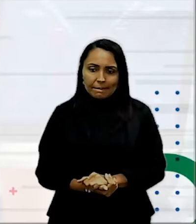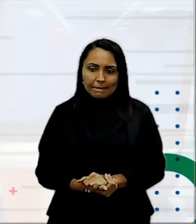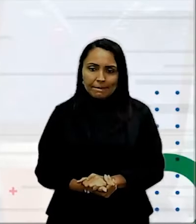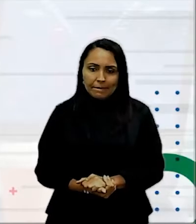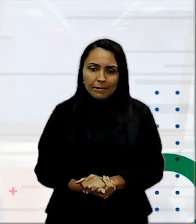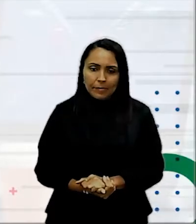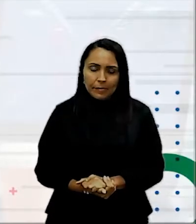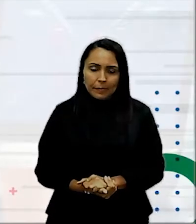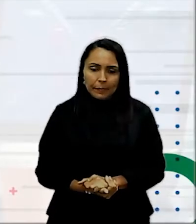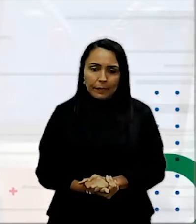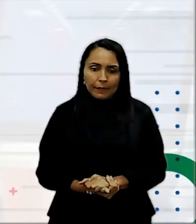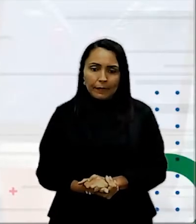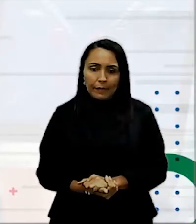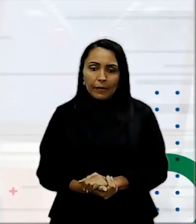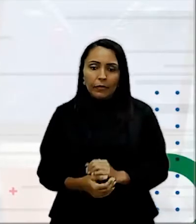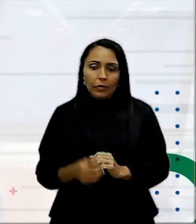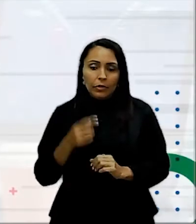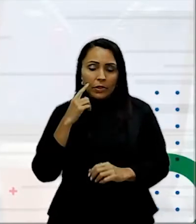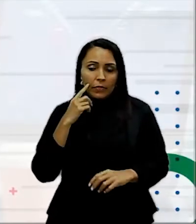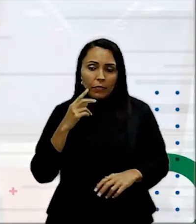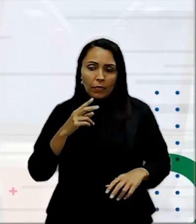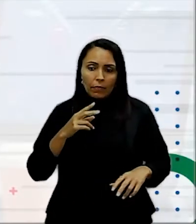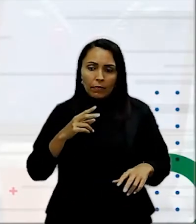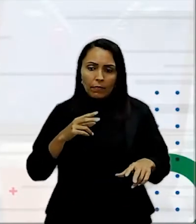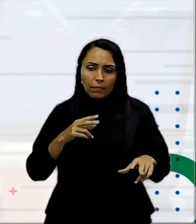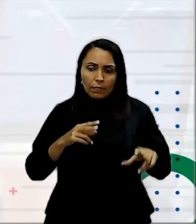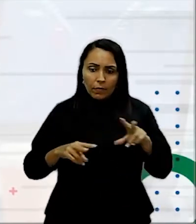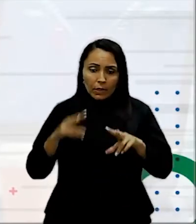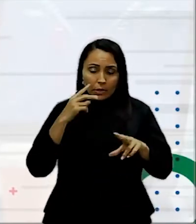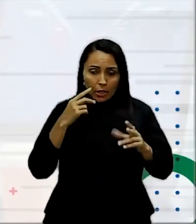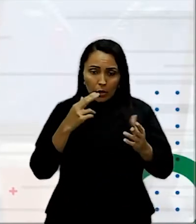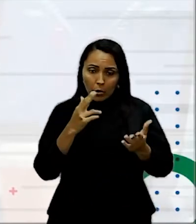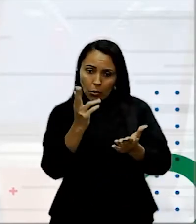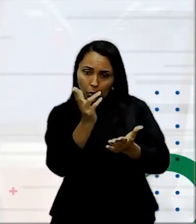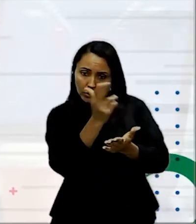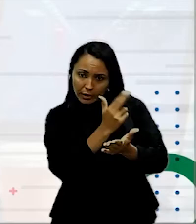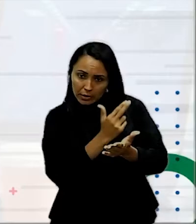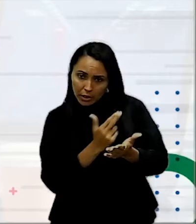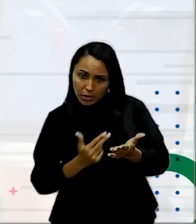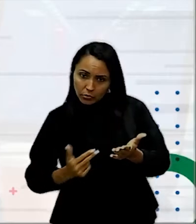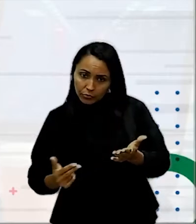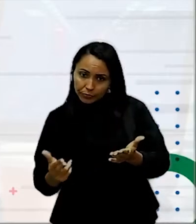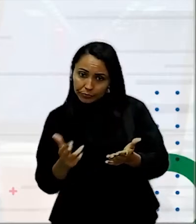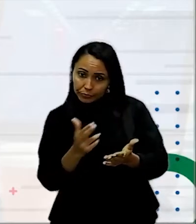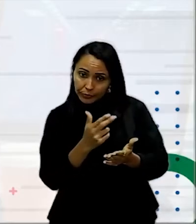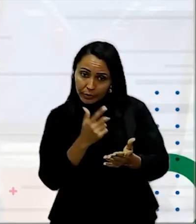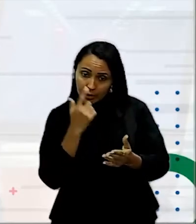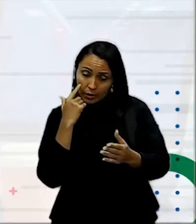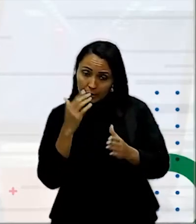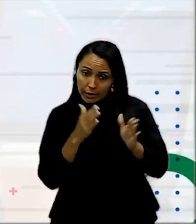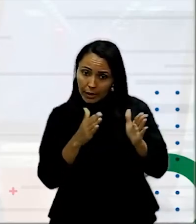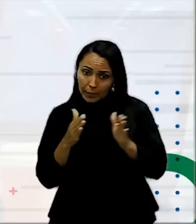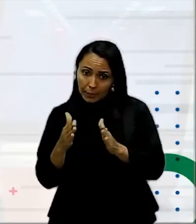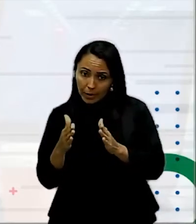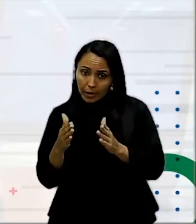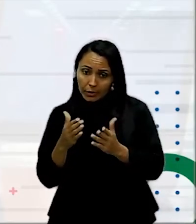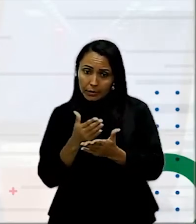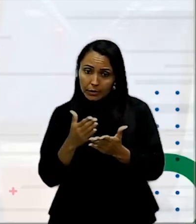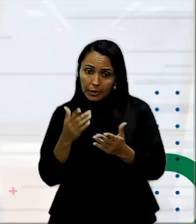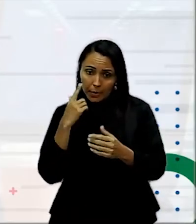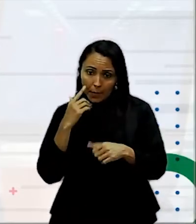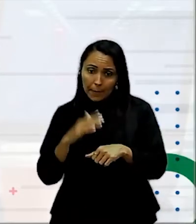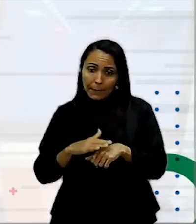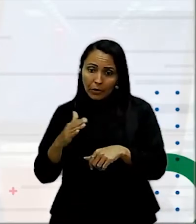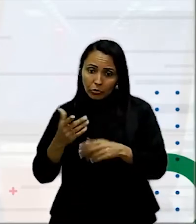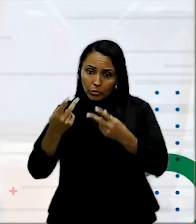Claro que quando vocês forem fazer esse rabisco, você vai ter a parte do scroll, né? Então vai ter mais conteúdo para